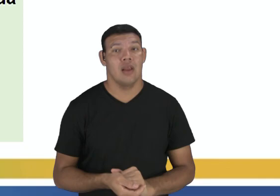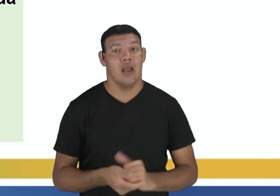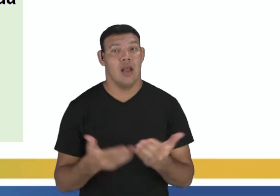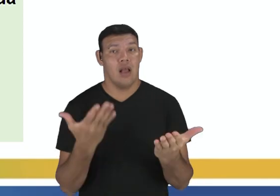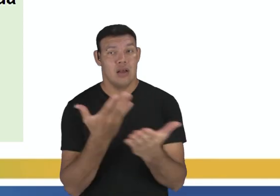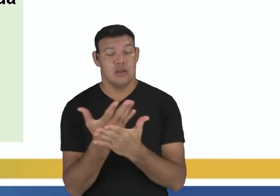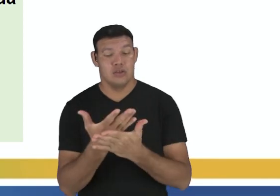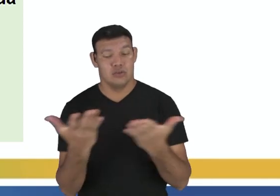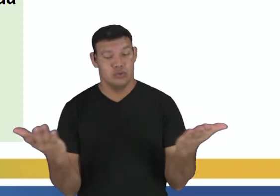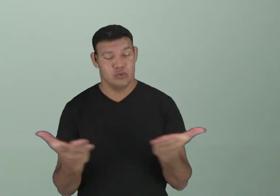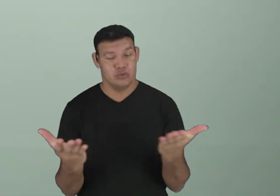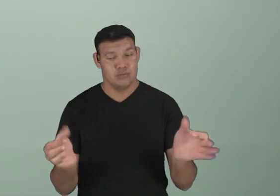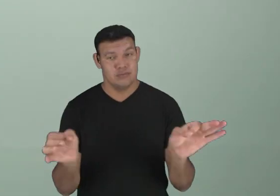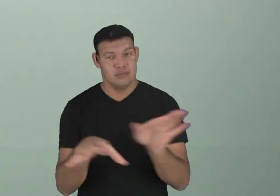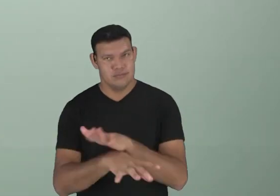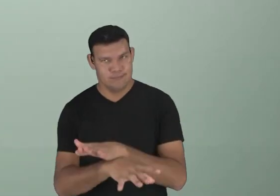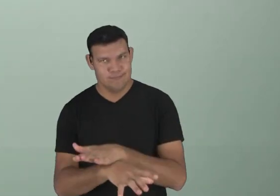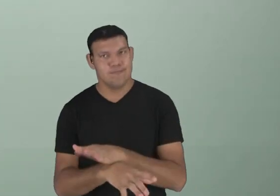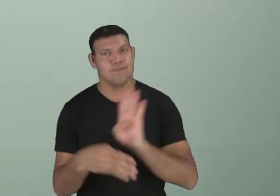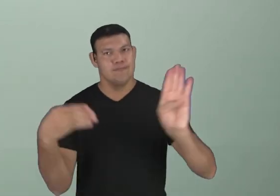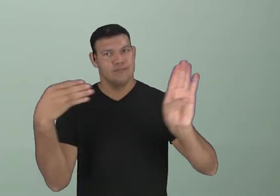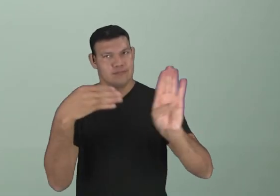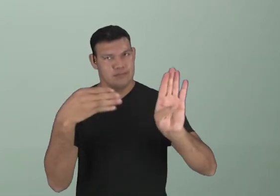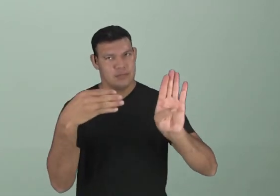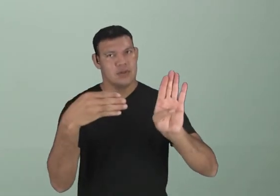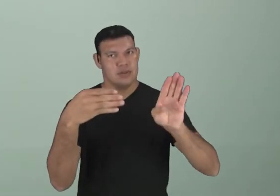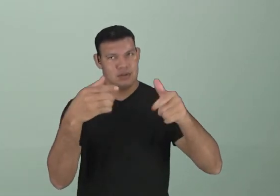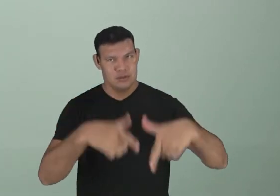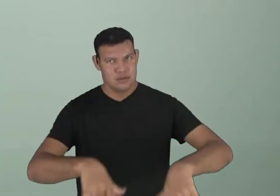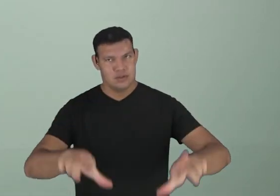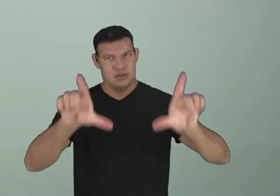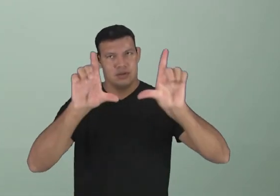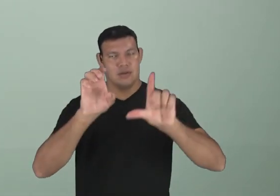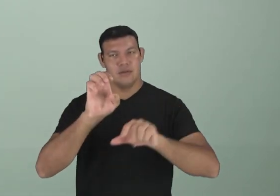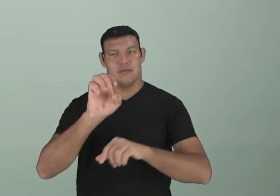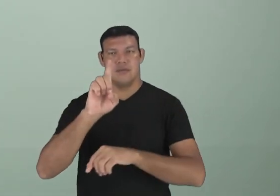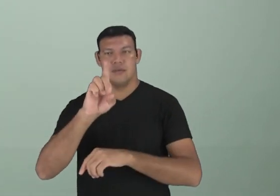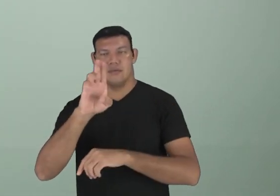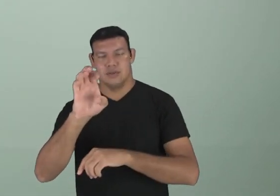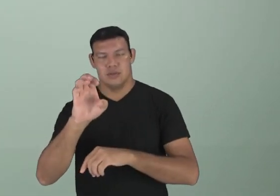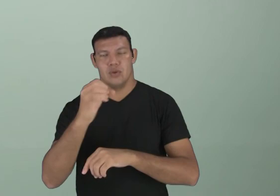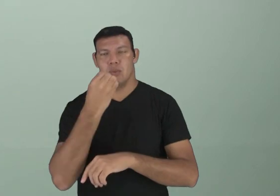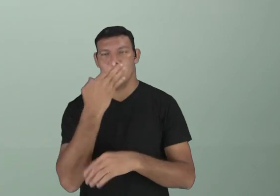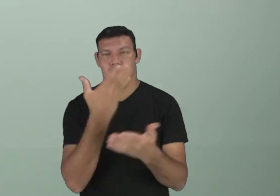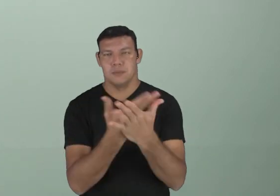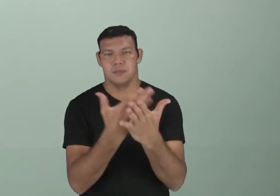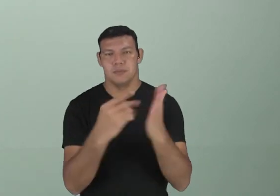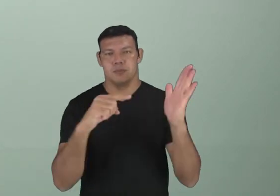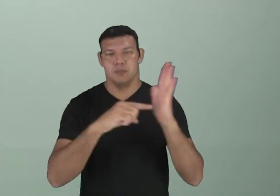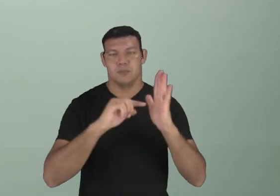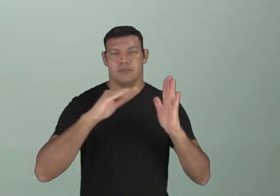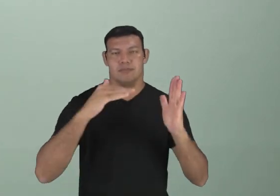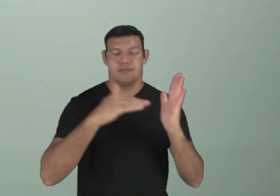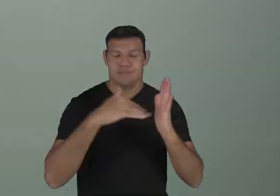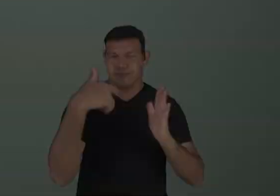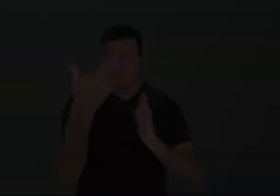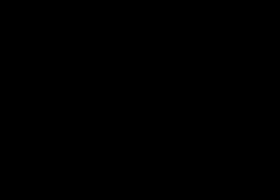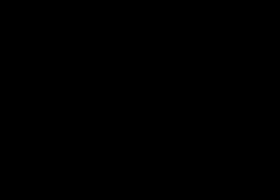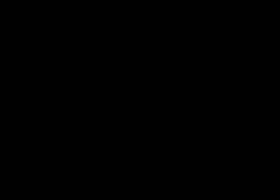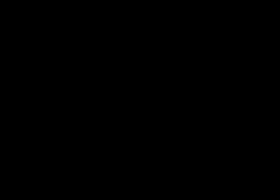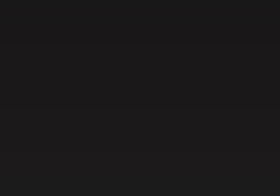fácil, tá bom? Nossa aula fica por aqui. Essa aula vai ficar disponível na plataforma Eduque. Desejo bons estudos e até a próxima.